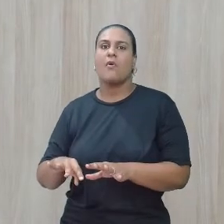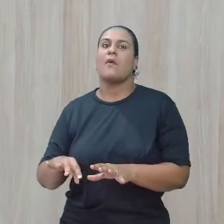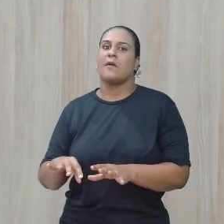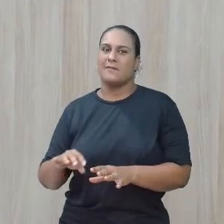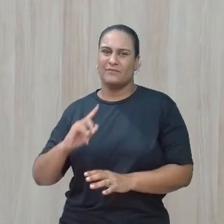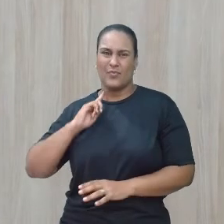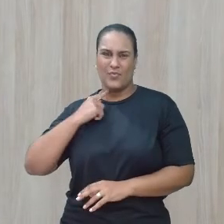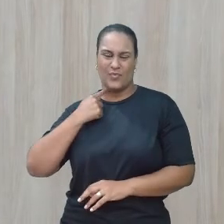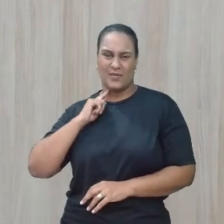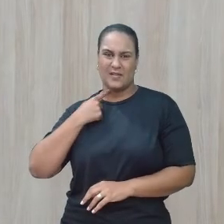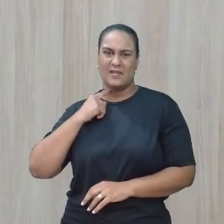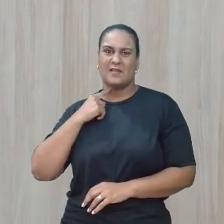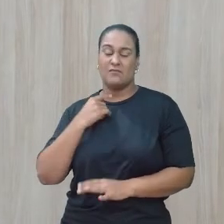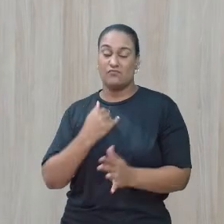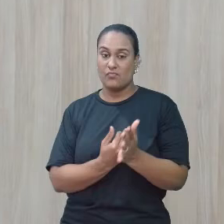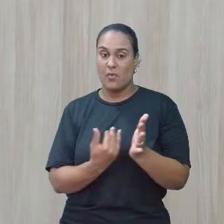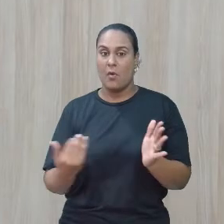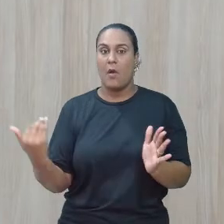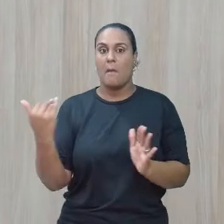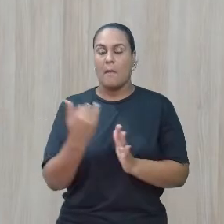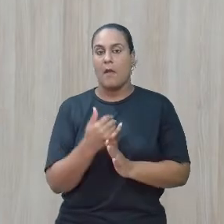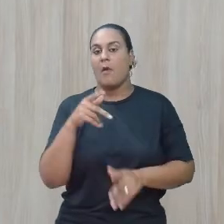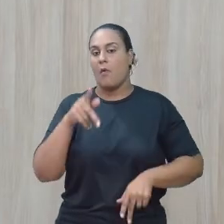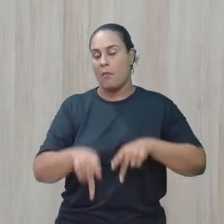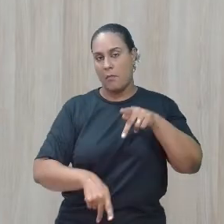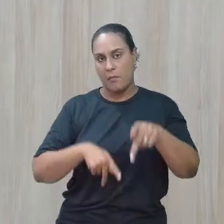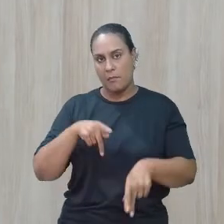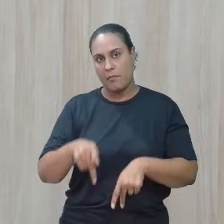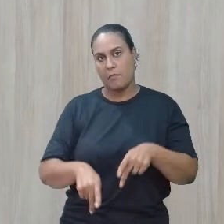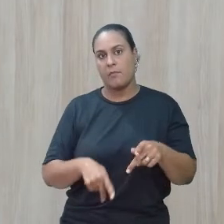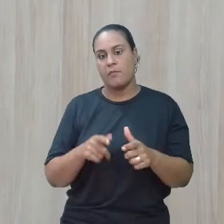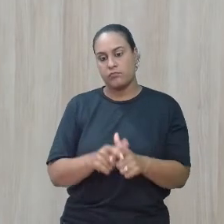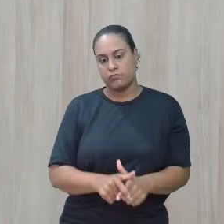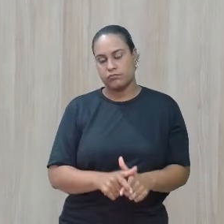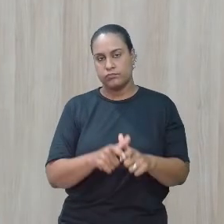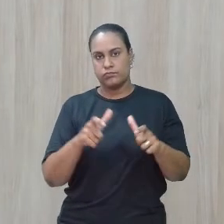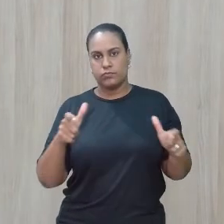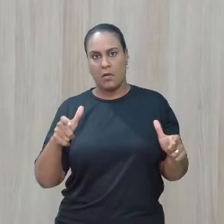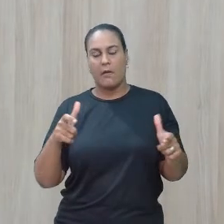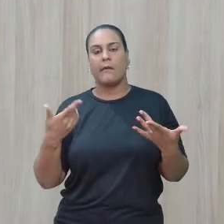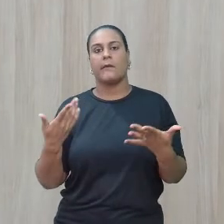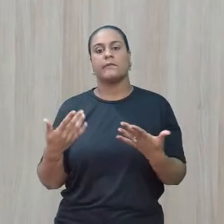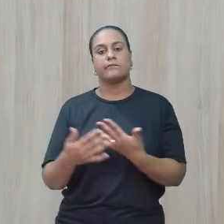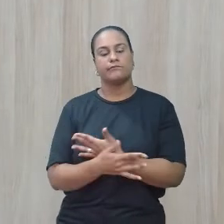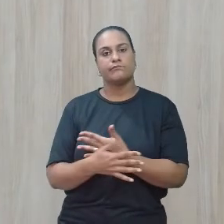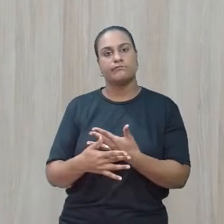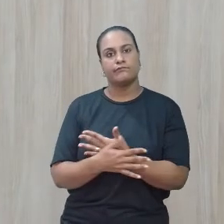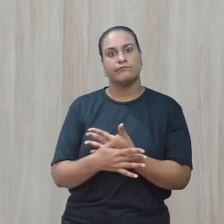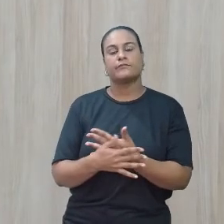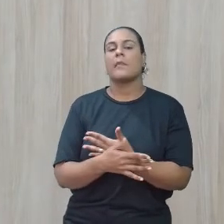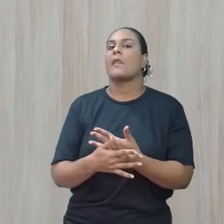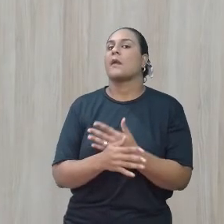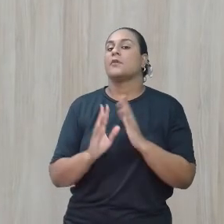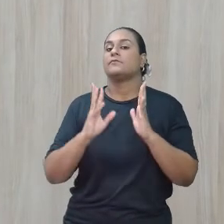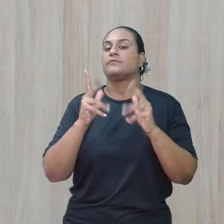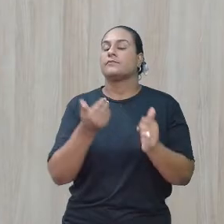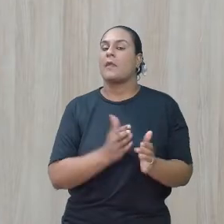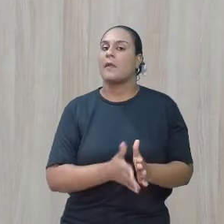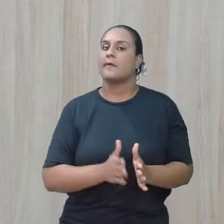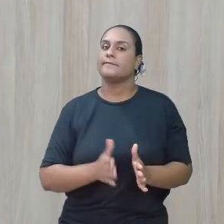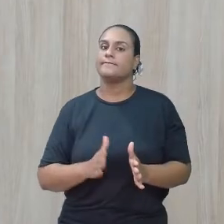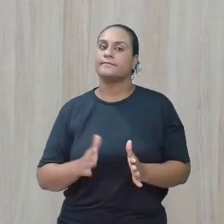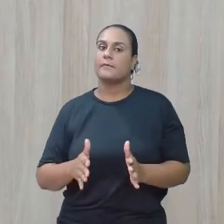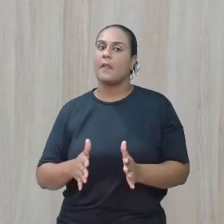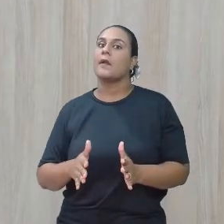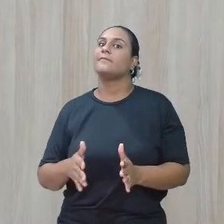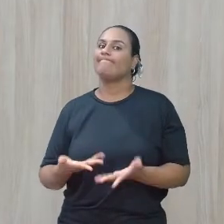lixo, com o aumento da população, o crescimento urbano, né? Todo esse processo, a gente